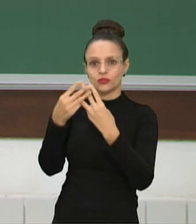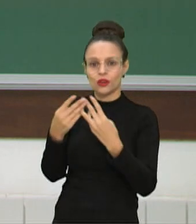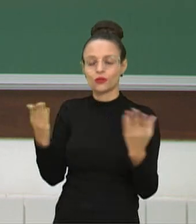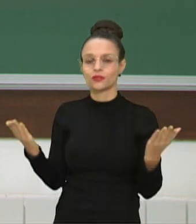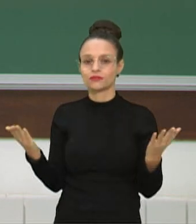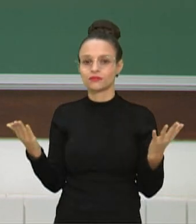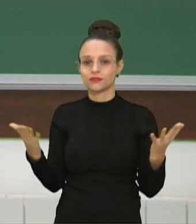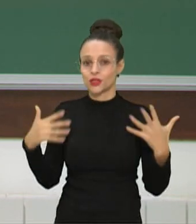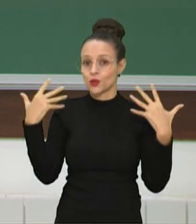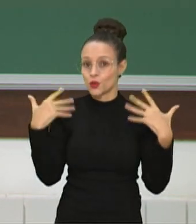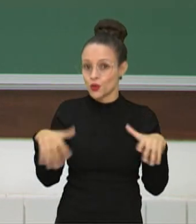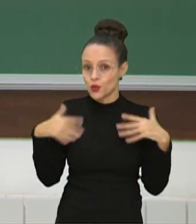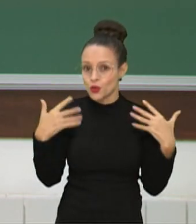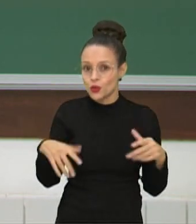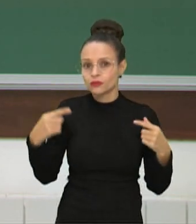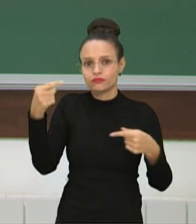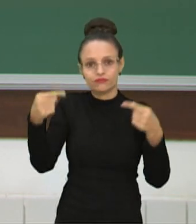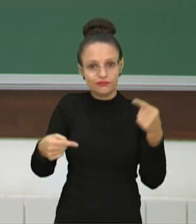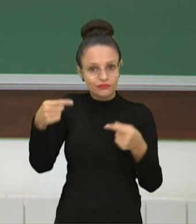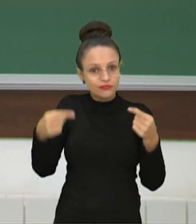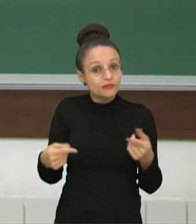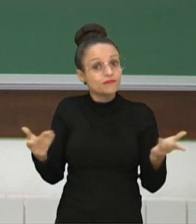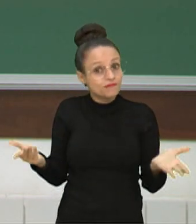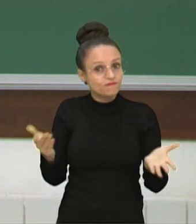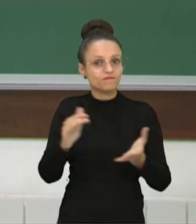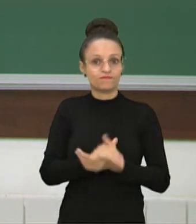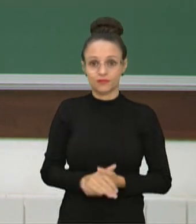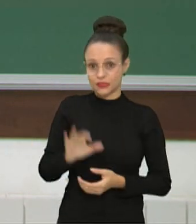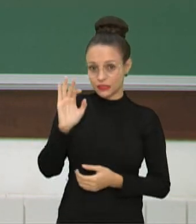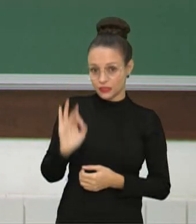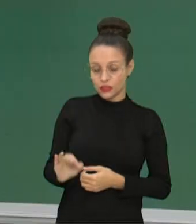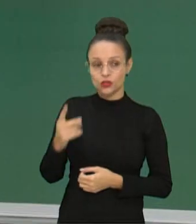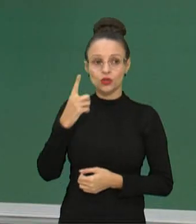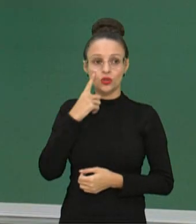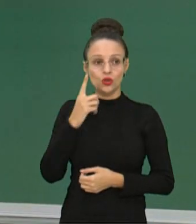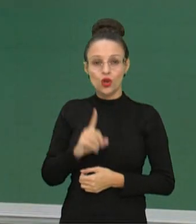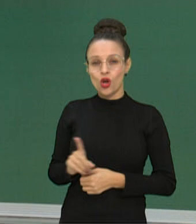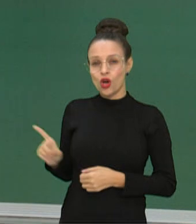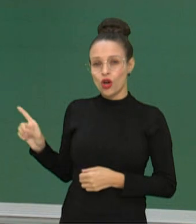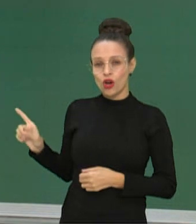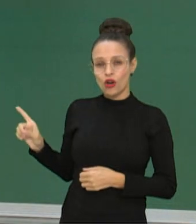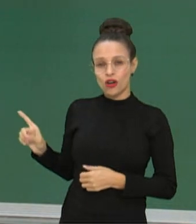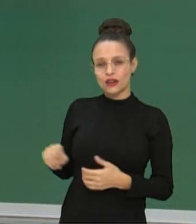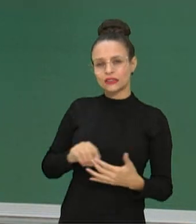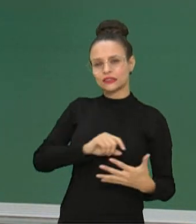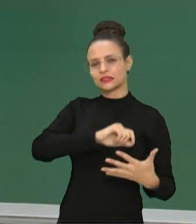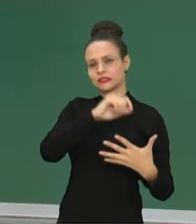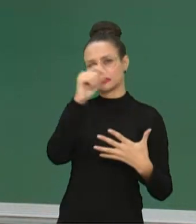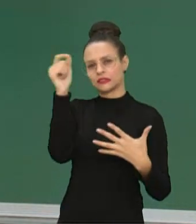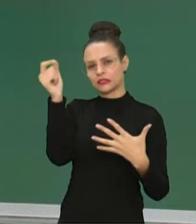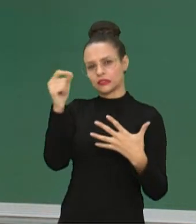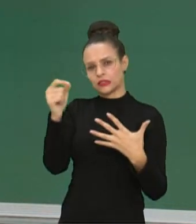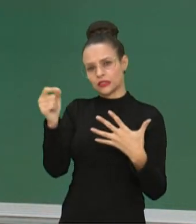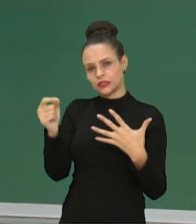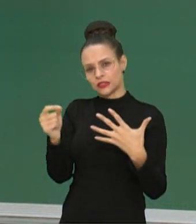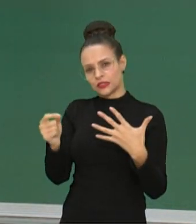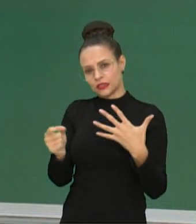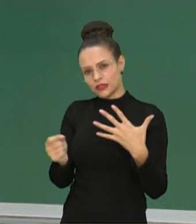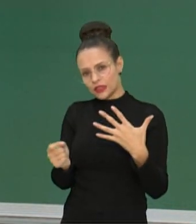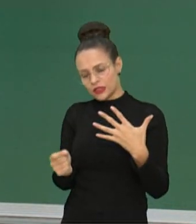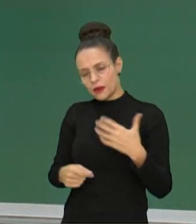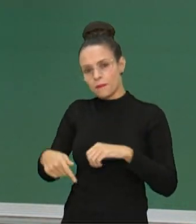a briga é muito grande, certo? Então, macedônios, croatas, eslovenos, montenegrinos,